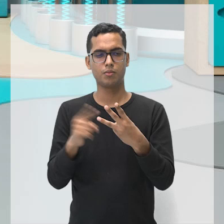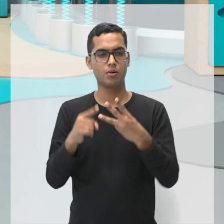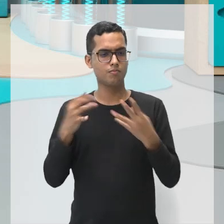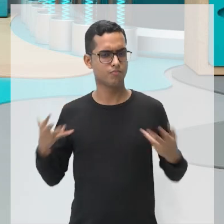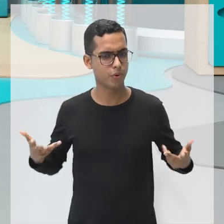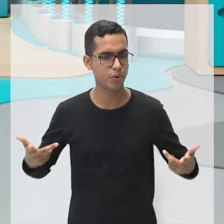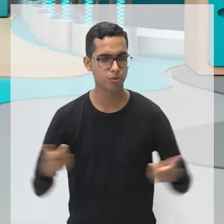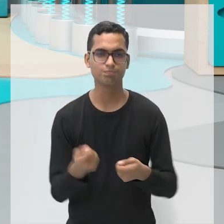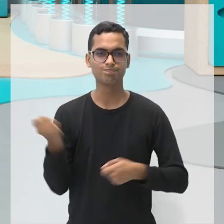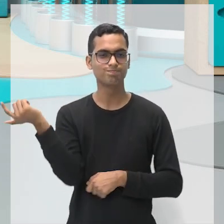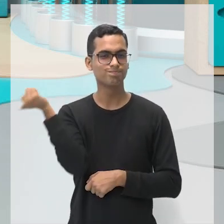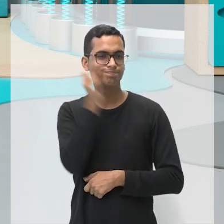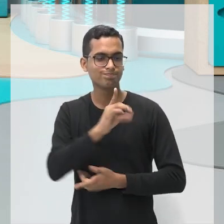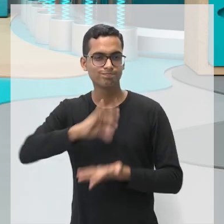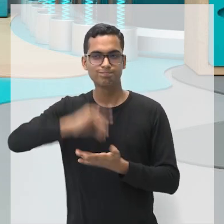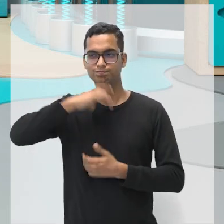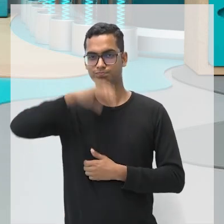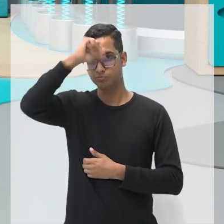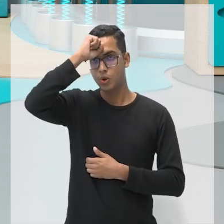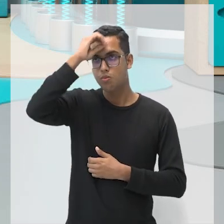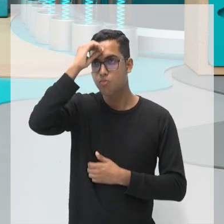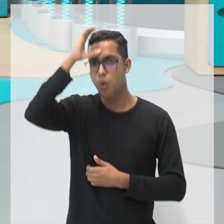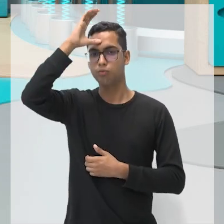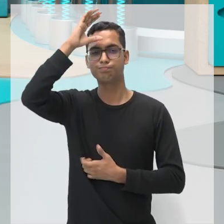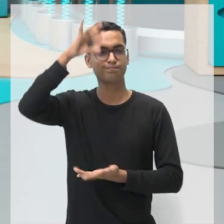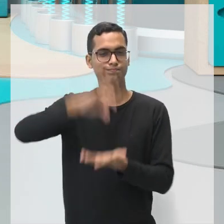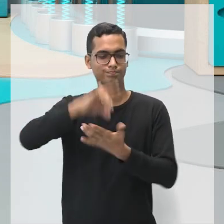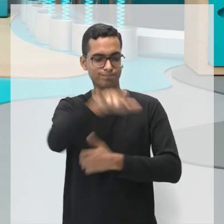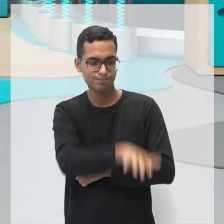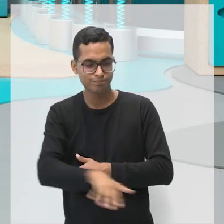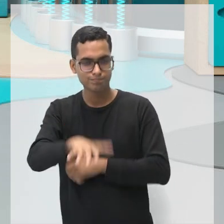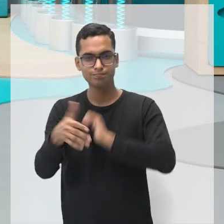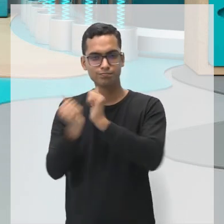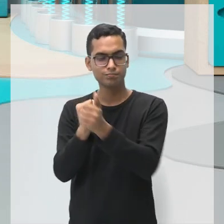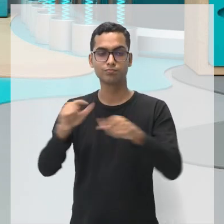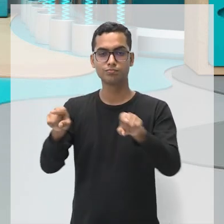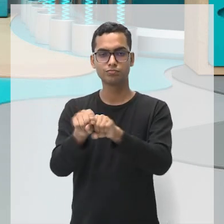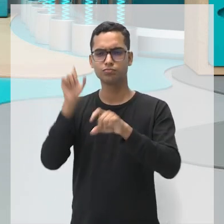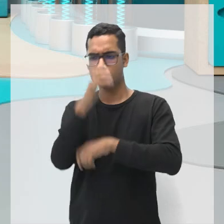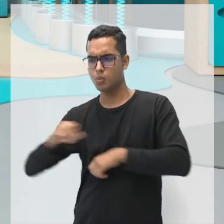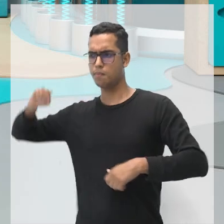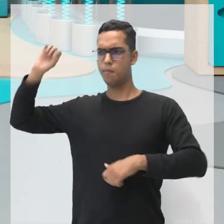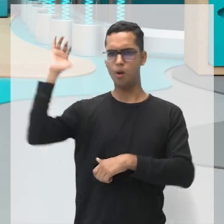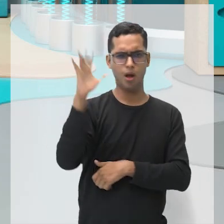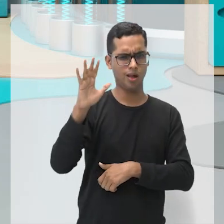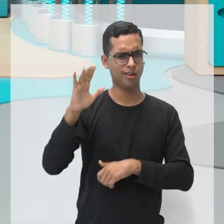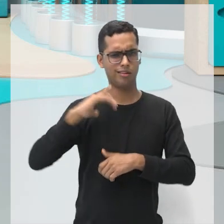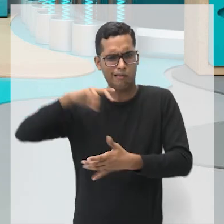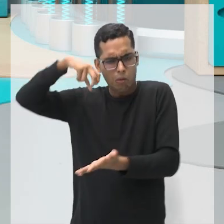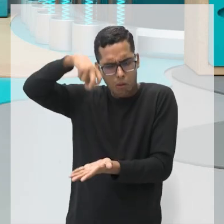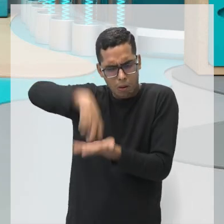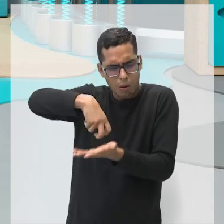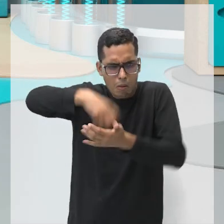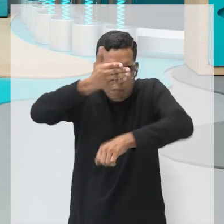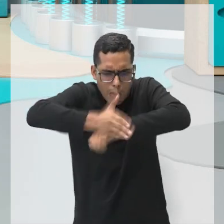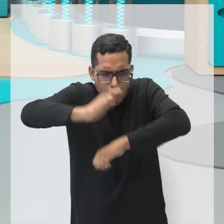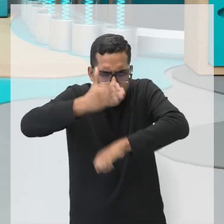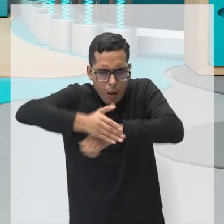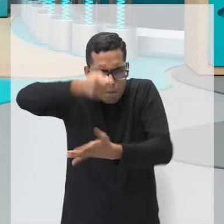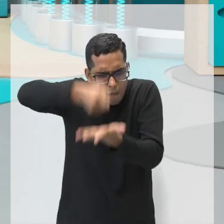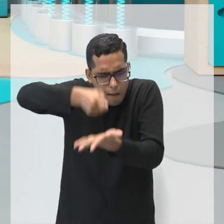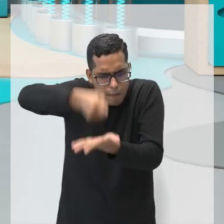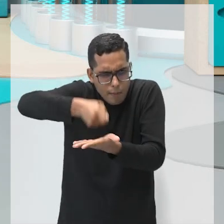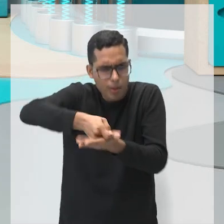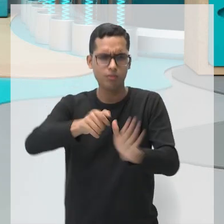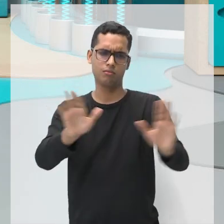ricas possíveis, né? As mais possíveis. E sem se importar com os treinamentos rígidos ali, olhando para a técnica, para a